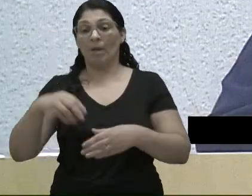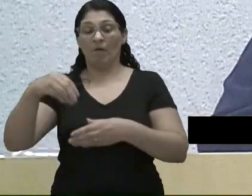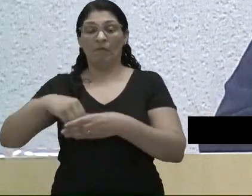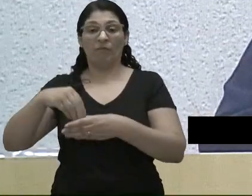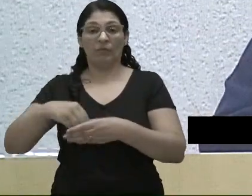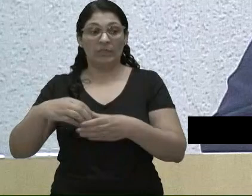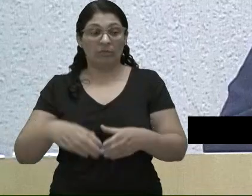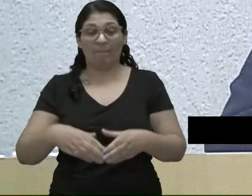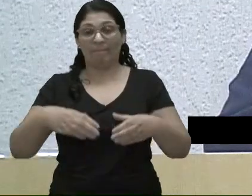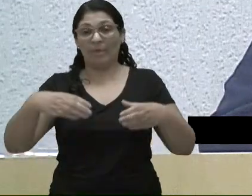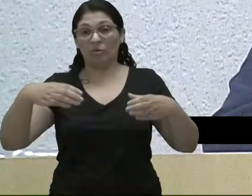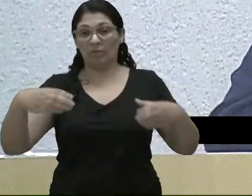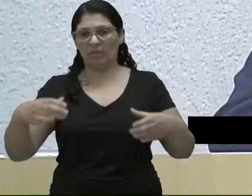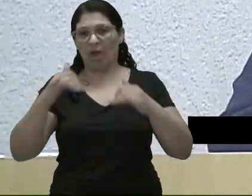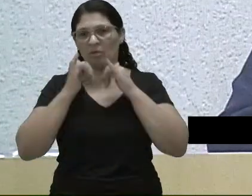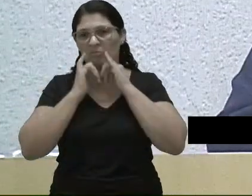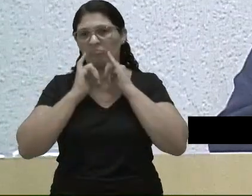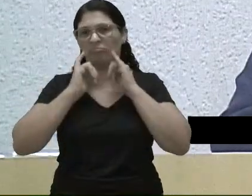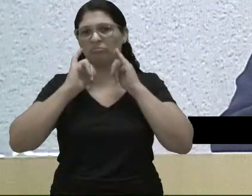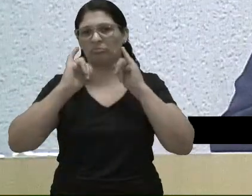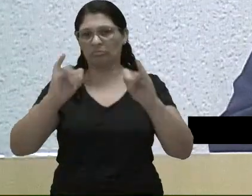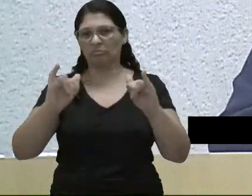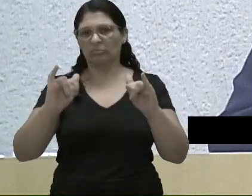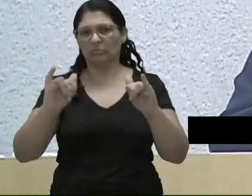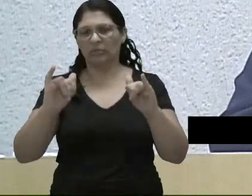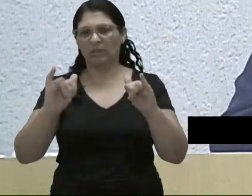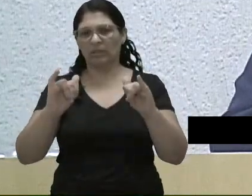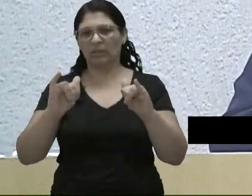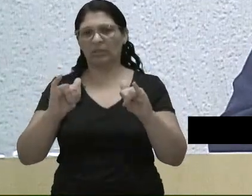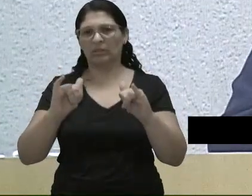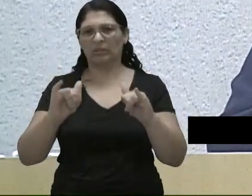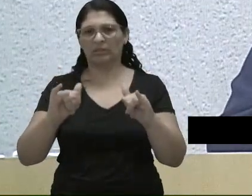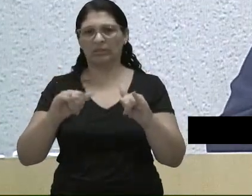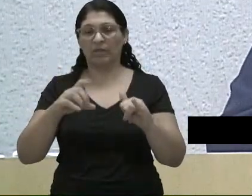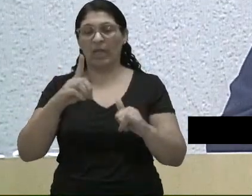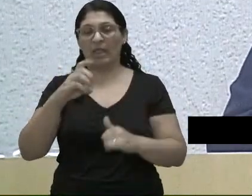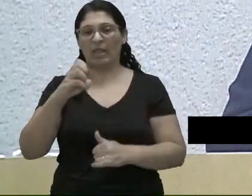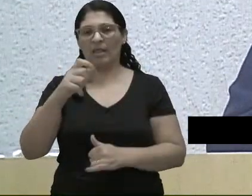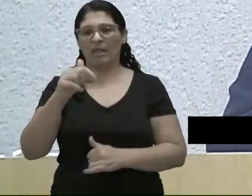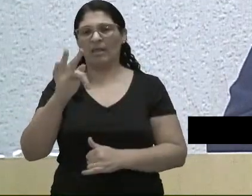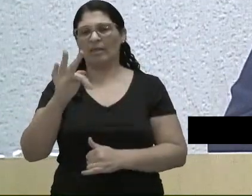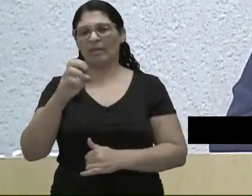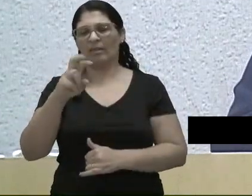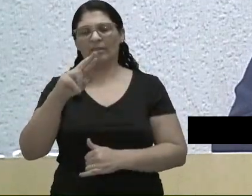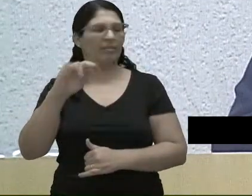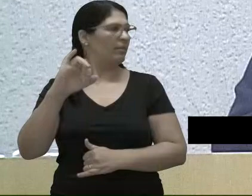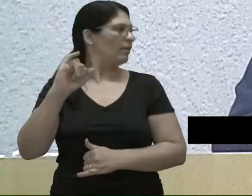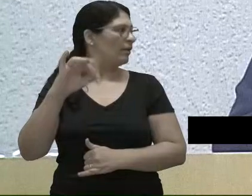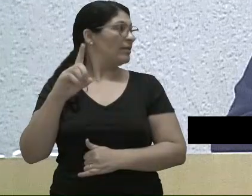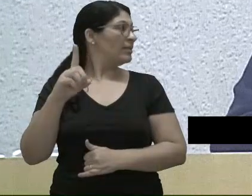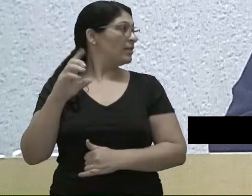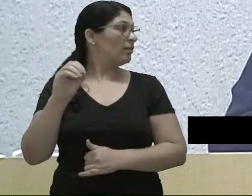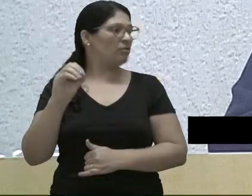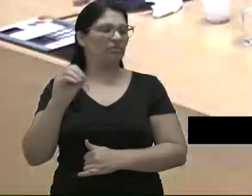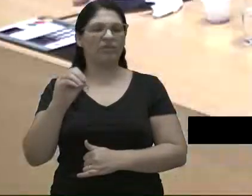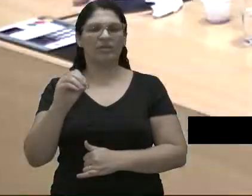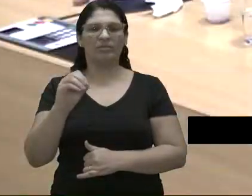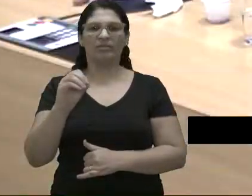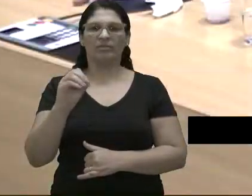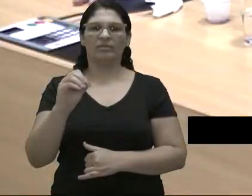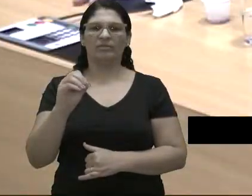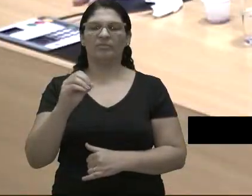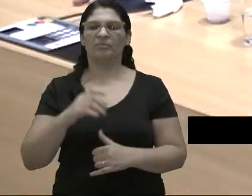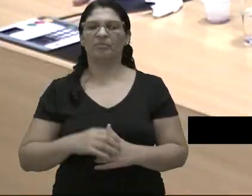maioria, declaro deferido essa questão da quebra de sigilo telemático do doutor